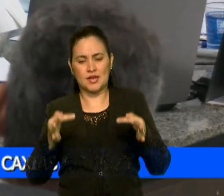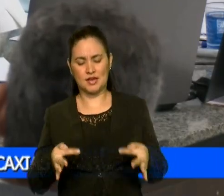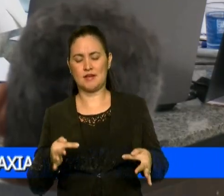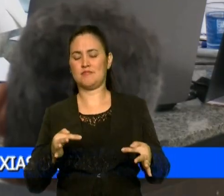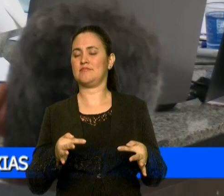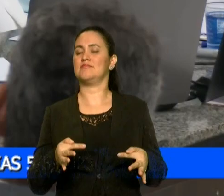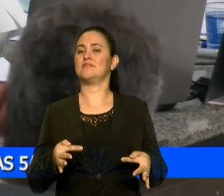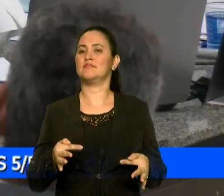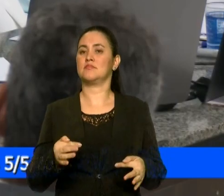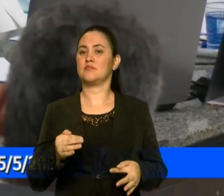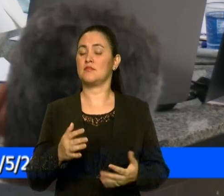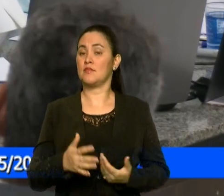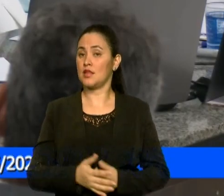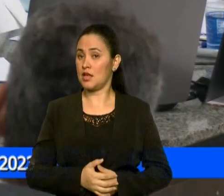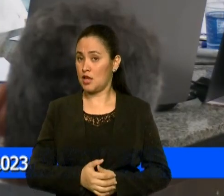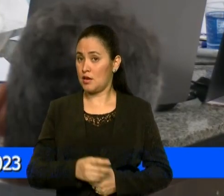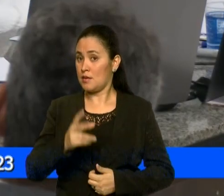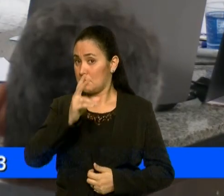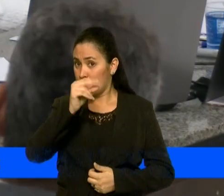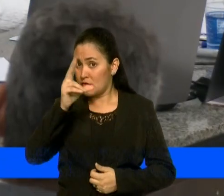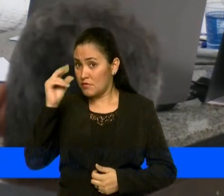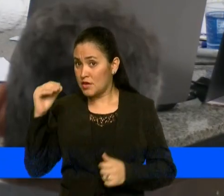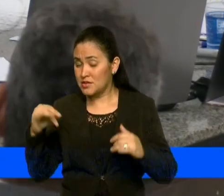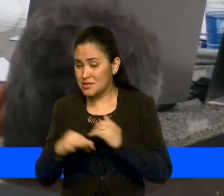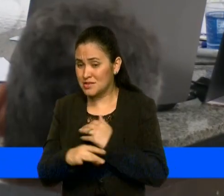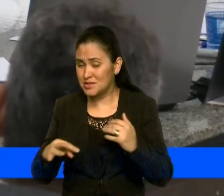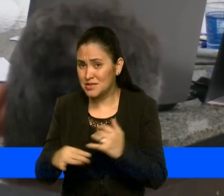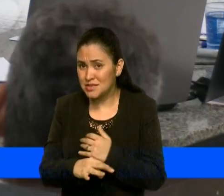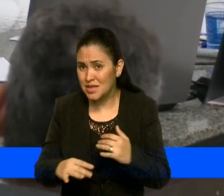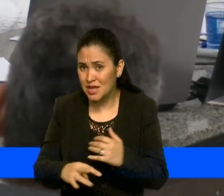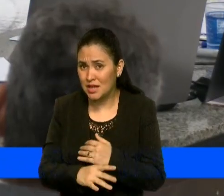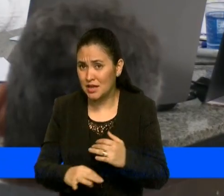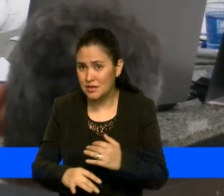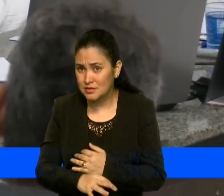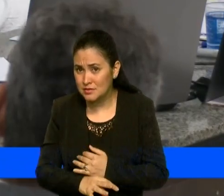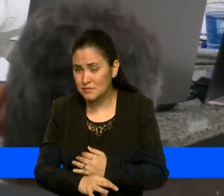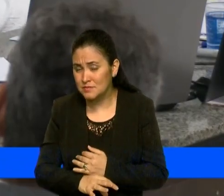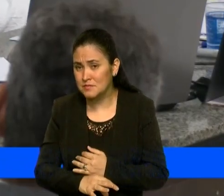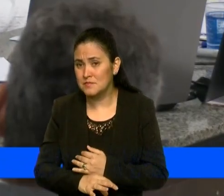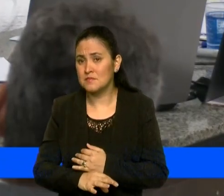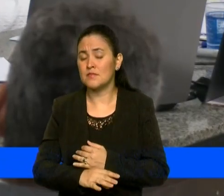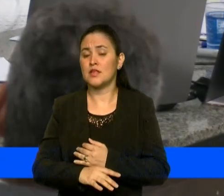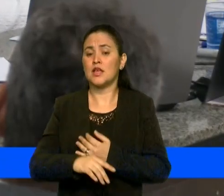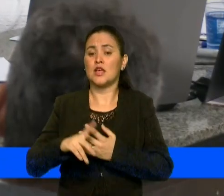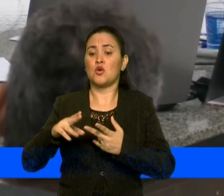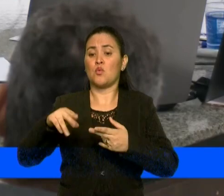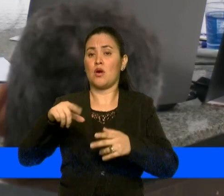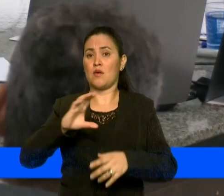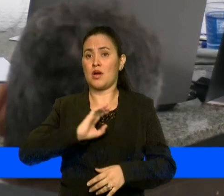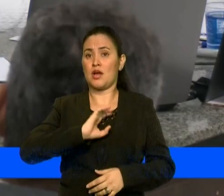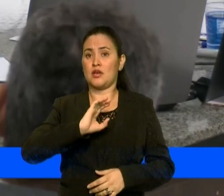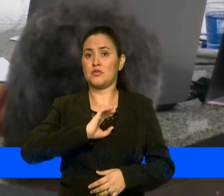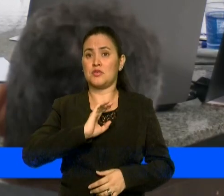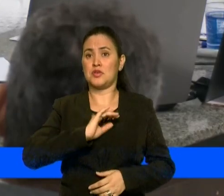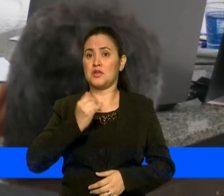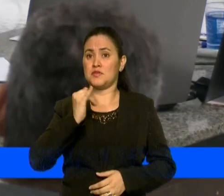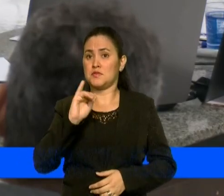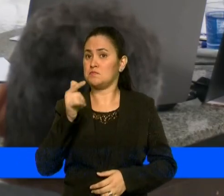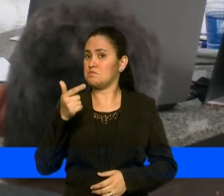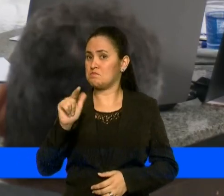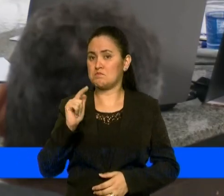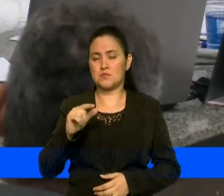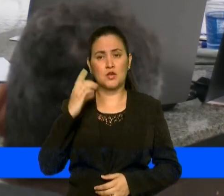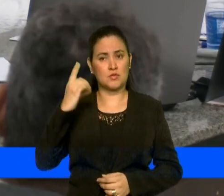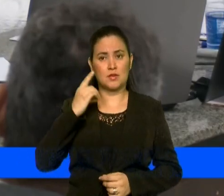que governar uma cidade desse patamar, sem ter um deputado federal que pudesse nos ladear, que nos pudesse abrir portas,